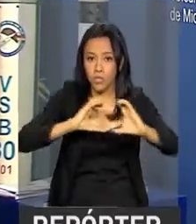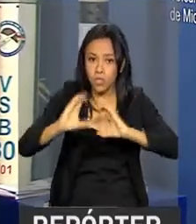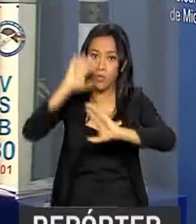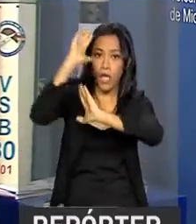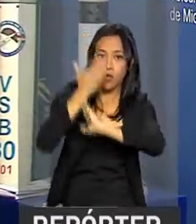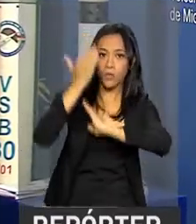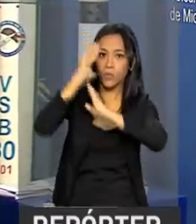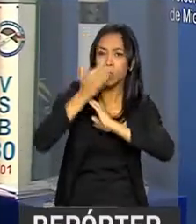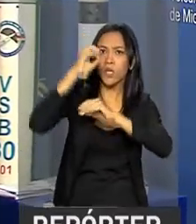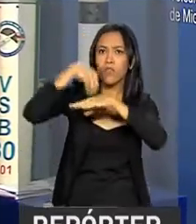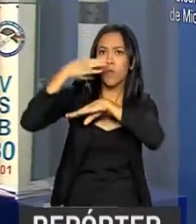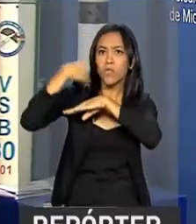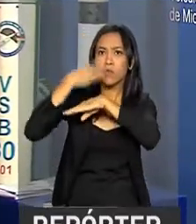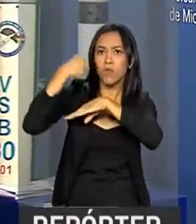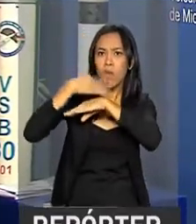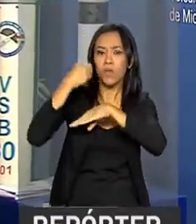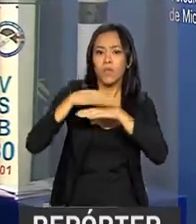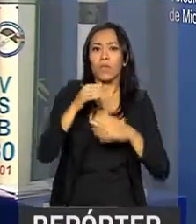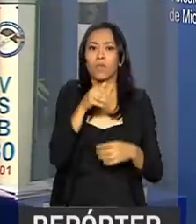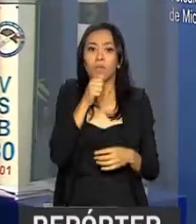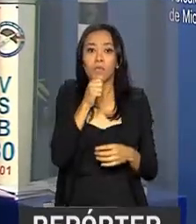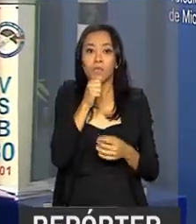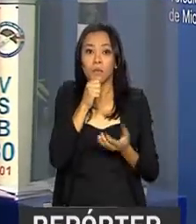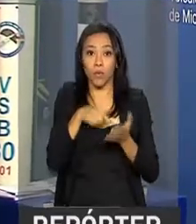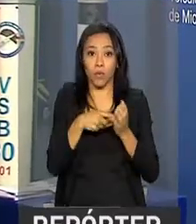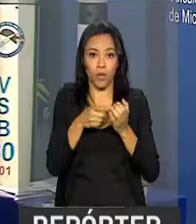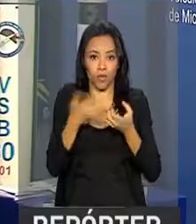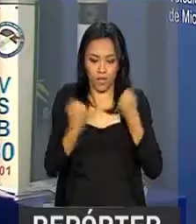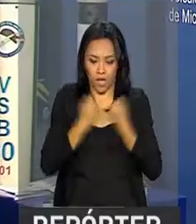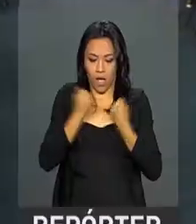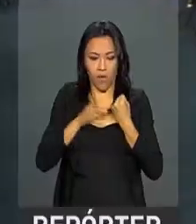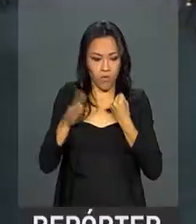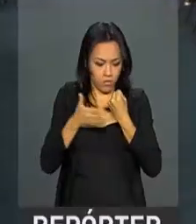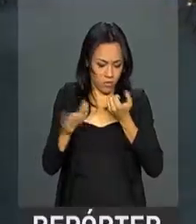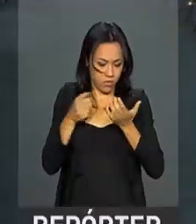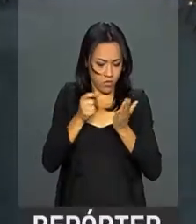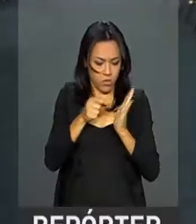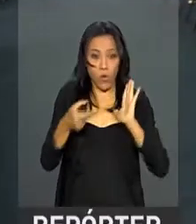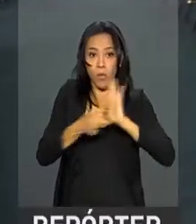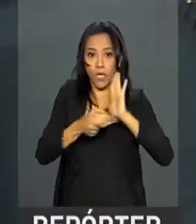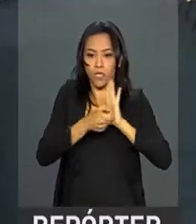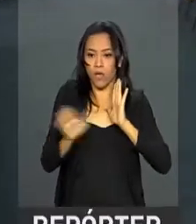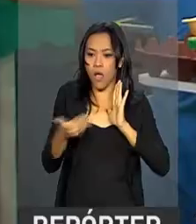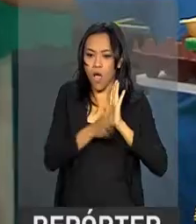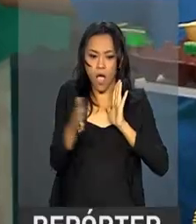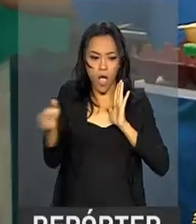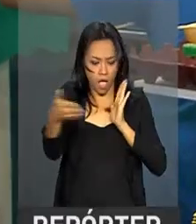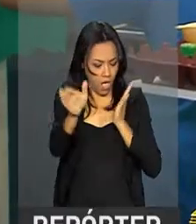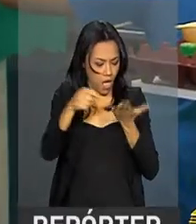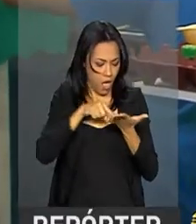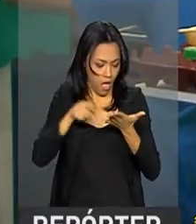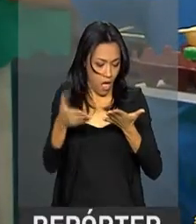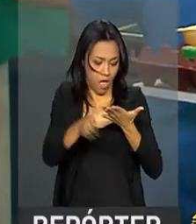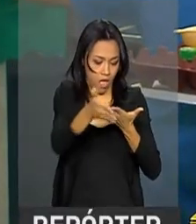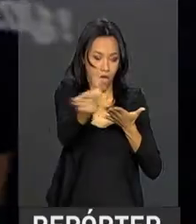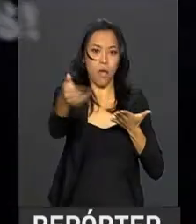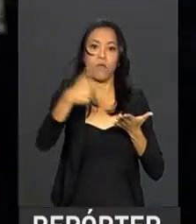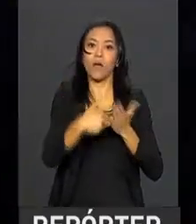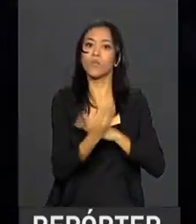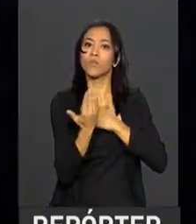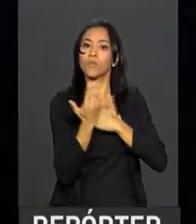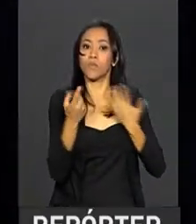dar serviços como Waze, para navegação, para trânsito. Com a ciência exibida assim, tão próxima do dia a